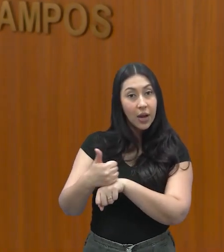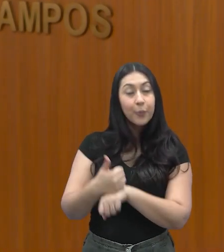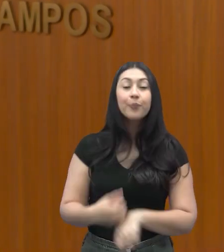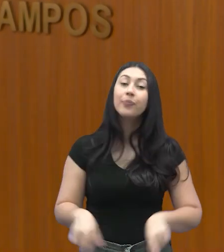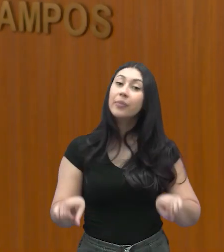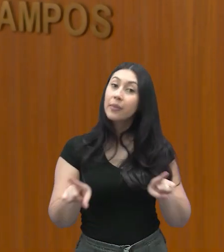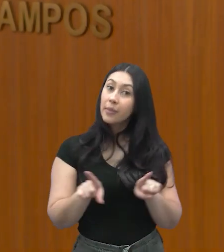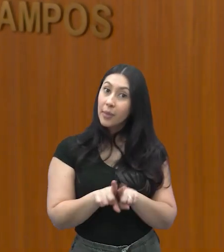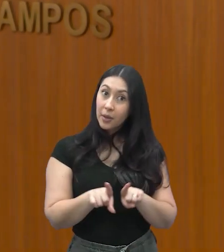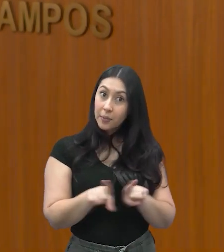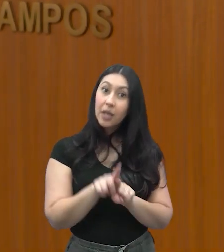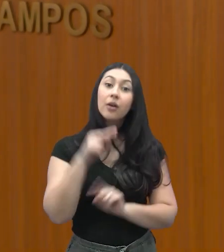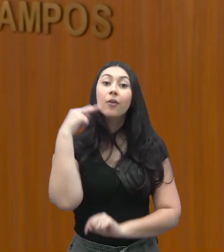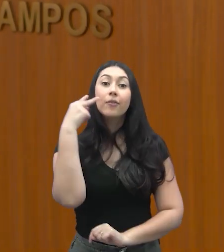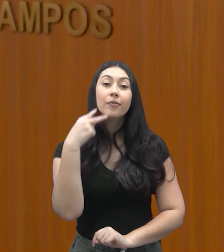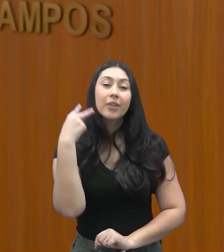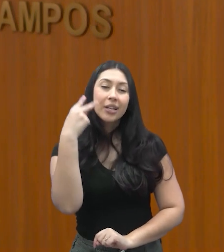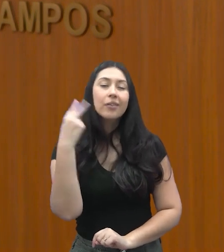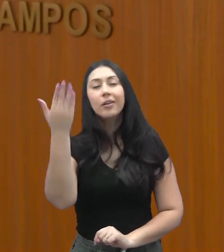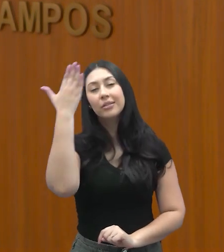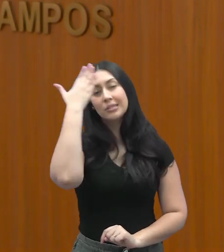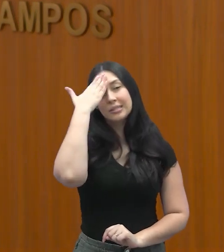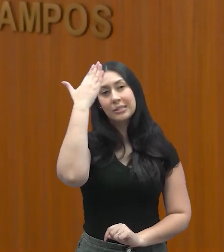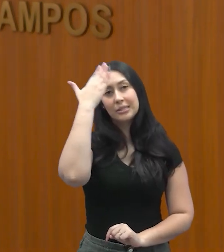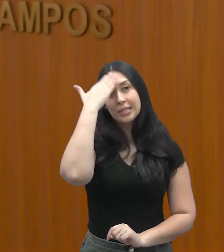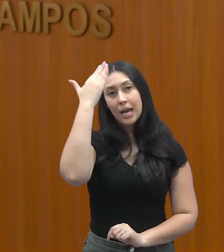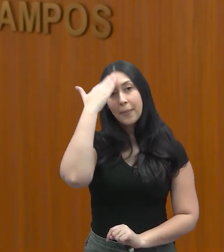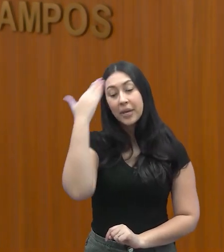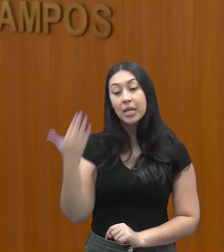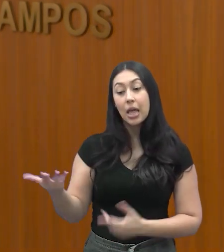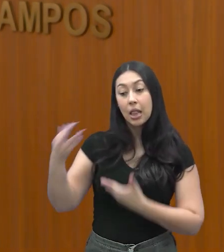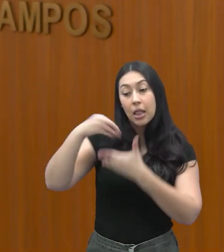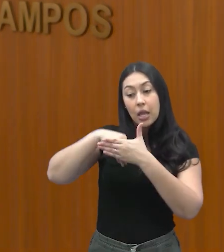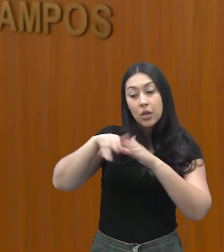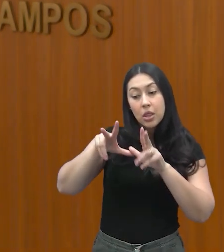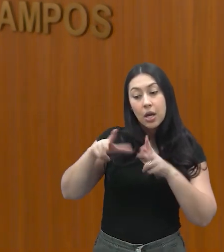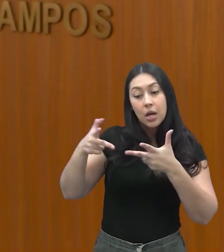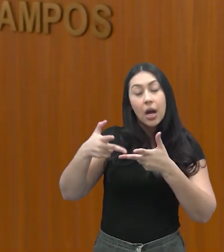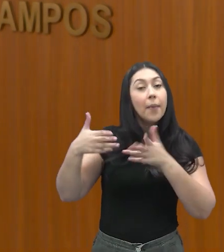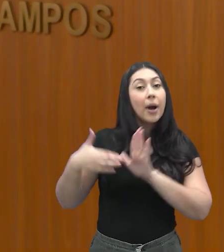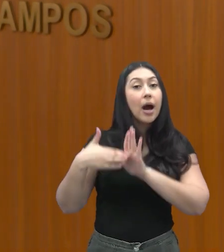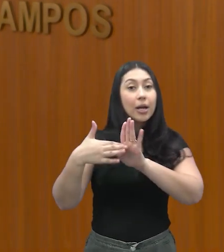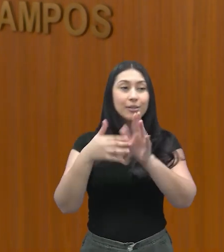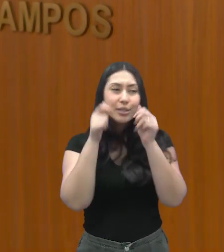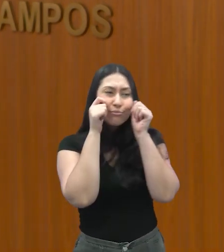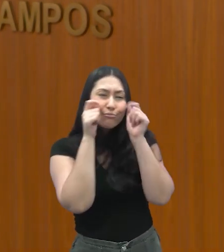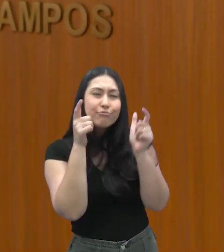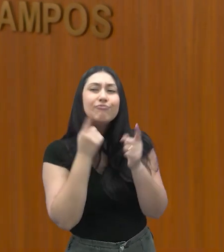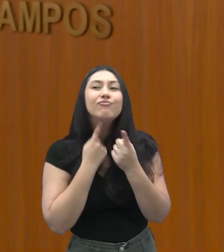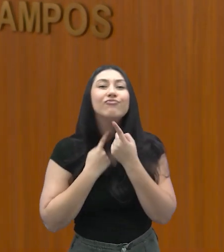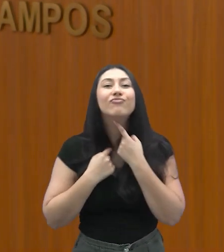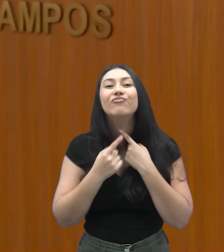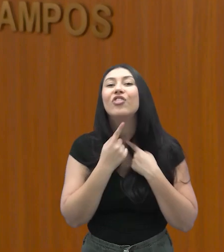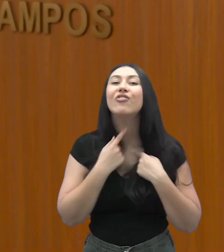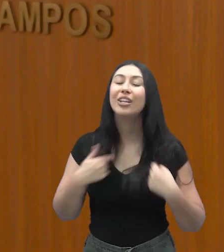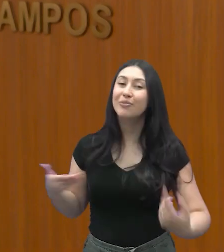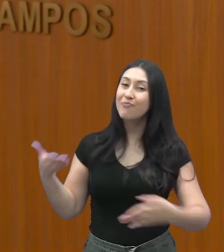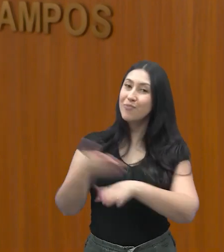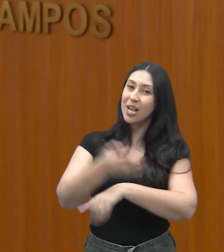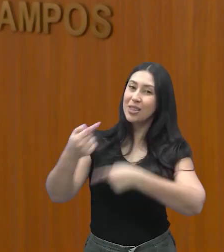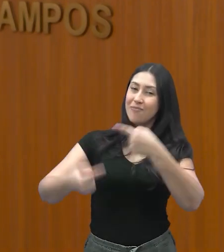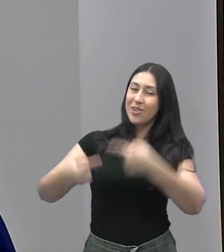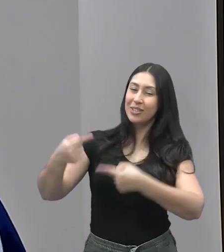estudantes. E, além disso, os vereadores consideram que estar dentro da Câmara pode ajudar a despertar o interesse pela